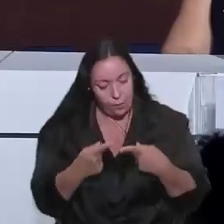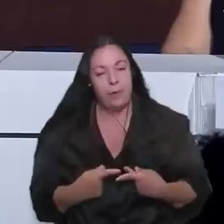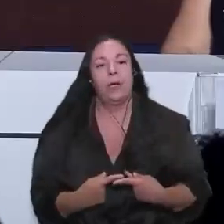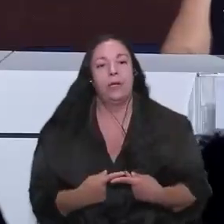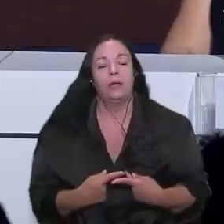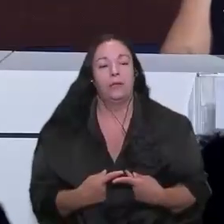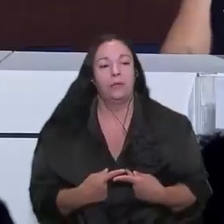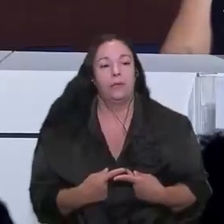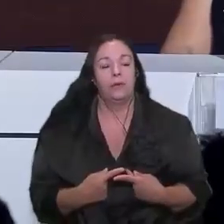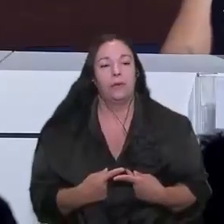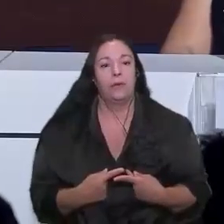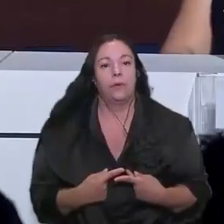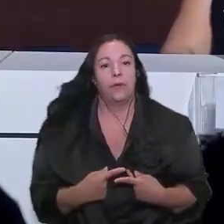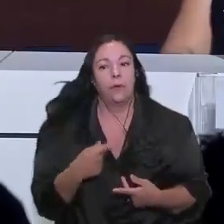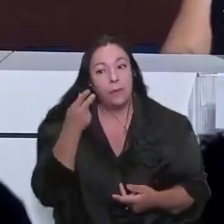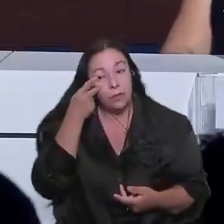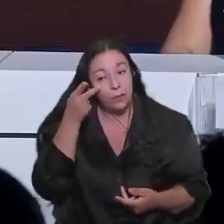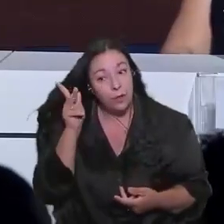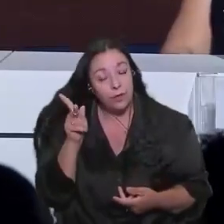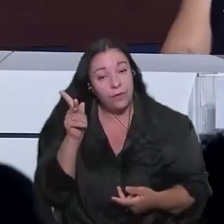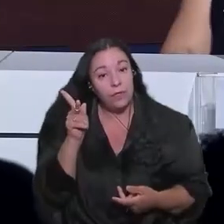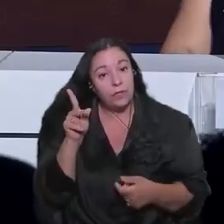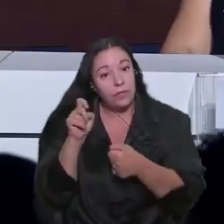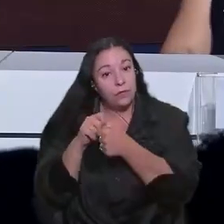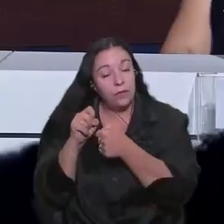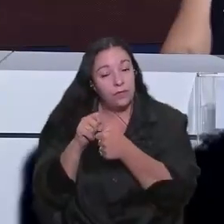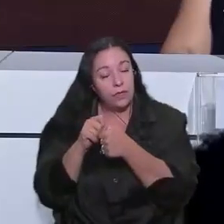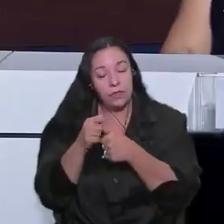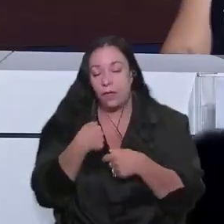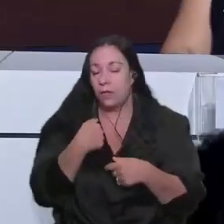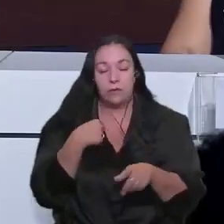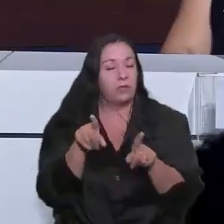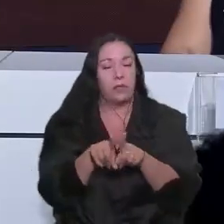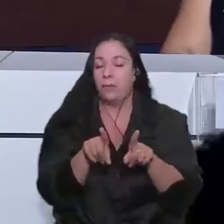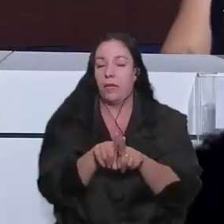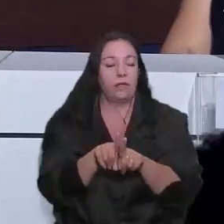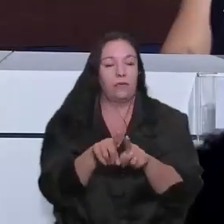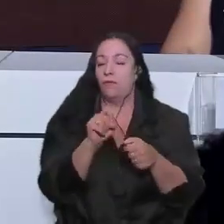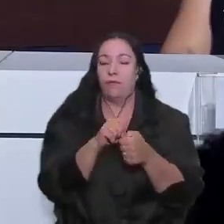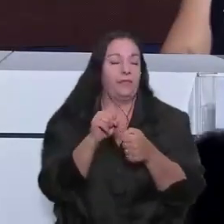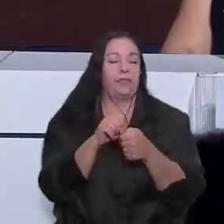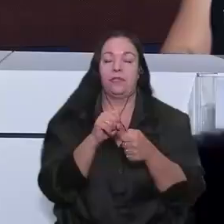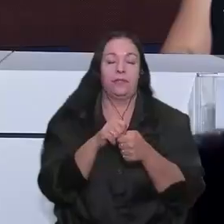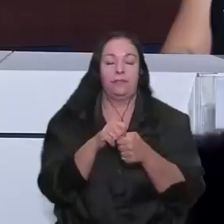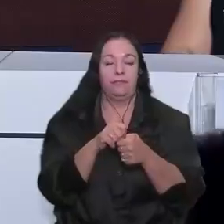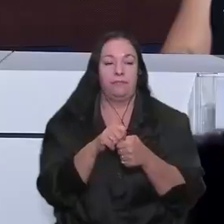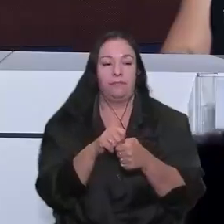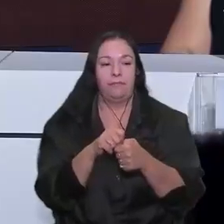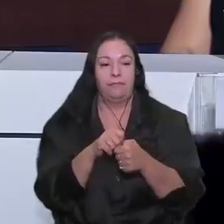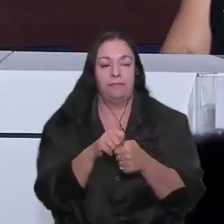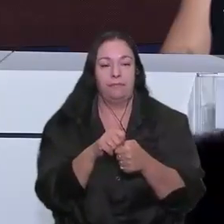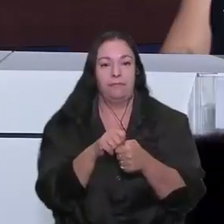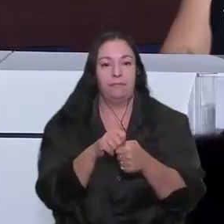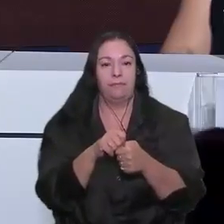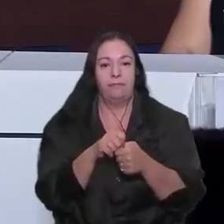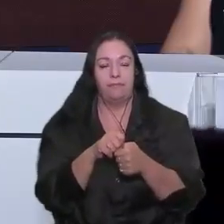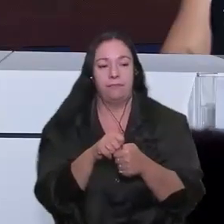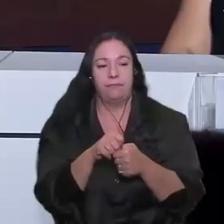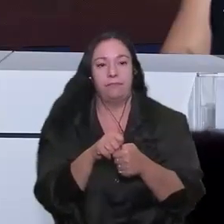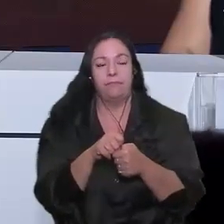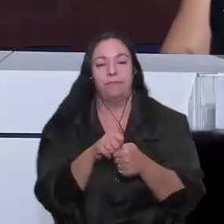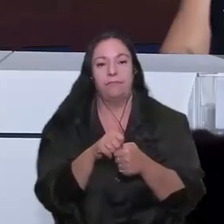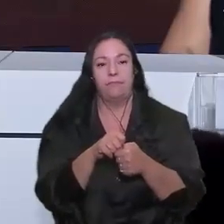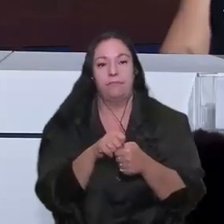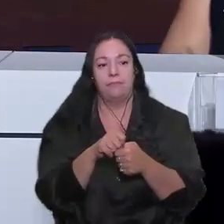humano, mas se o meu vizinho não der o primeiro passo, eu também não vou dar. Por isso, se o gesto do vizinho não for